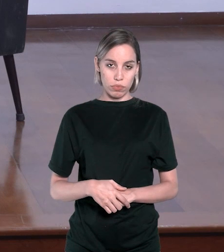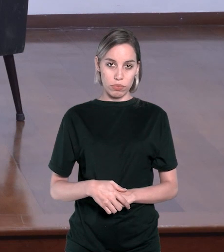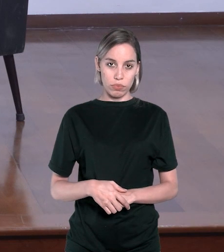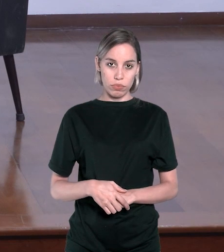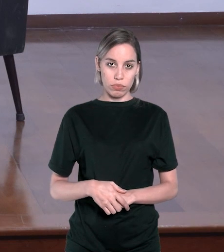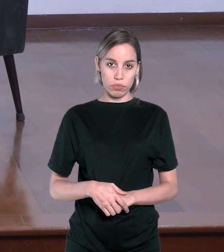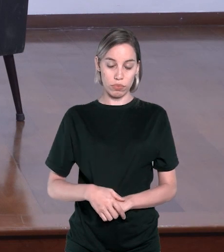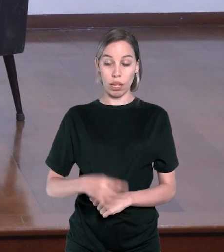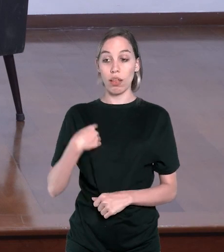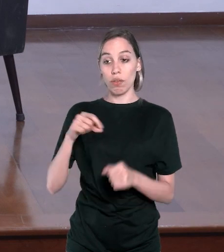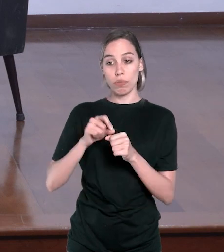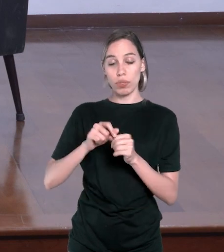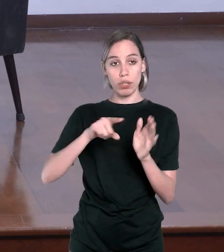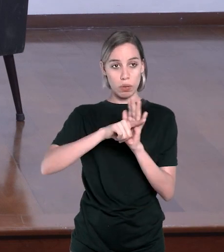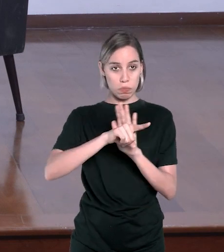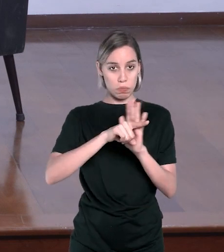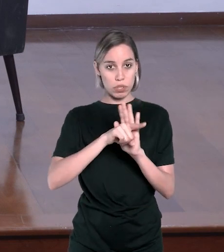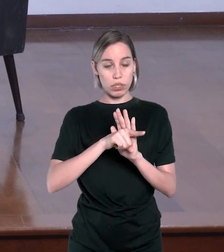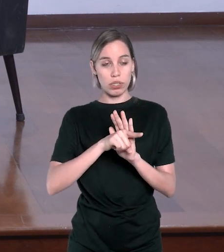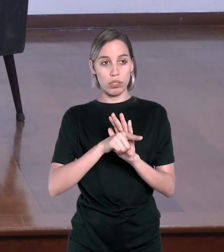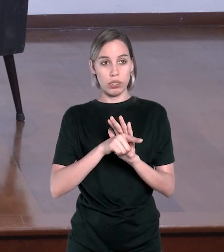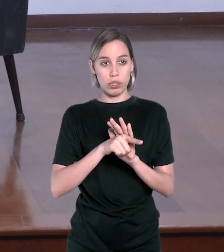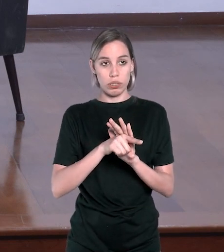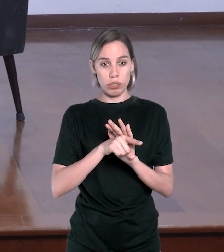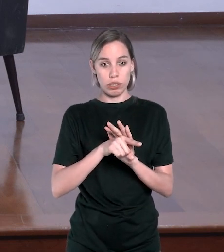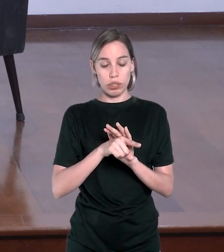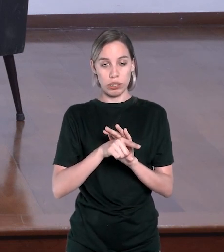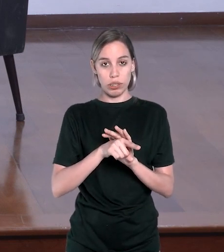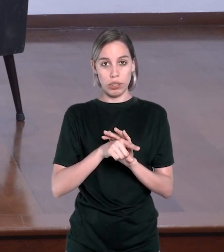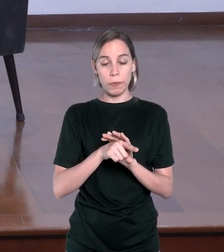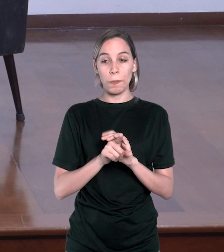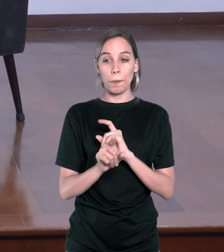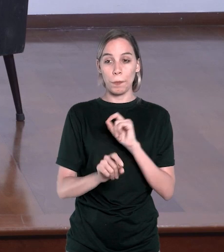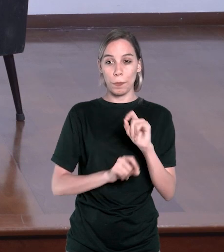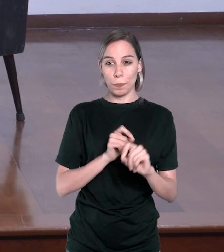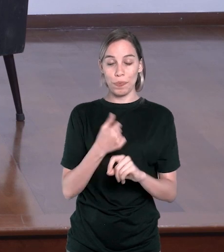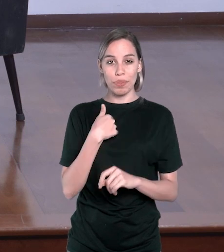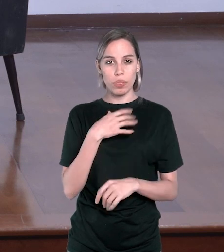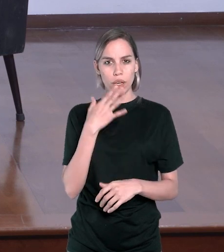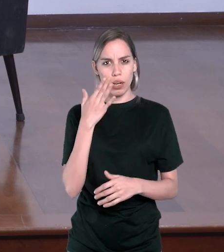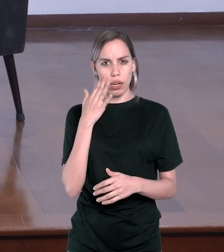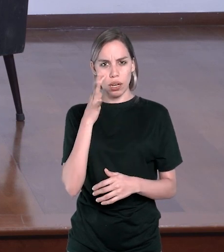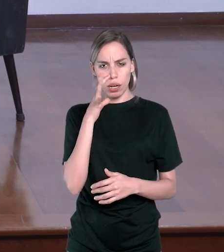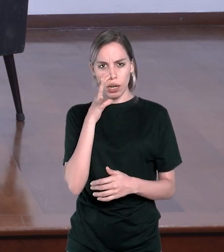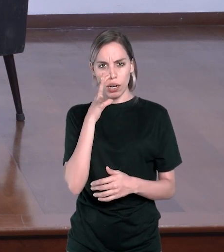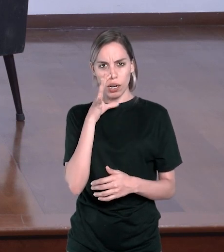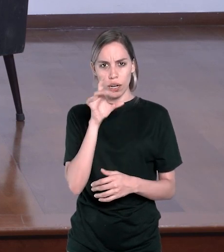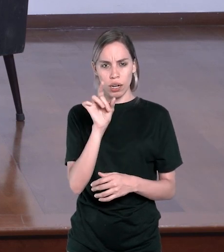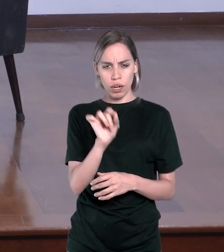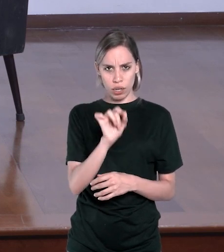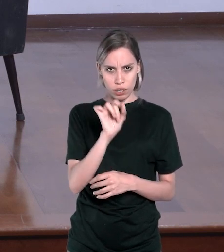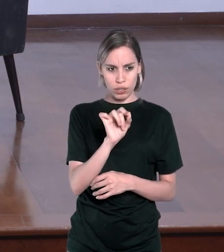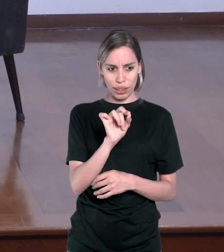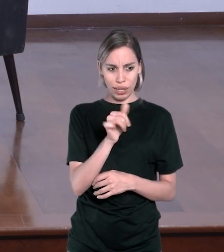Eu fiz alguma pesquisa, né, por exemplo, e o que me impressionou um pouco era que assim, a